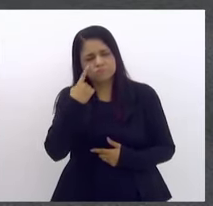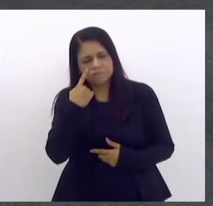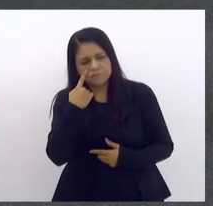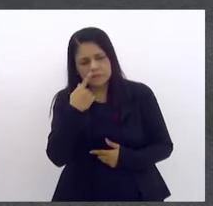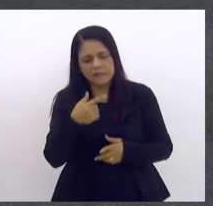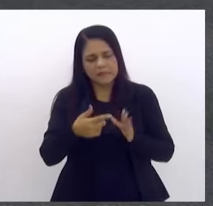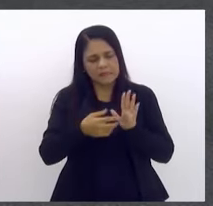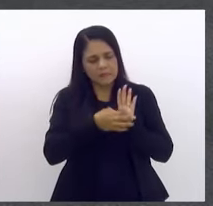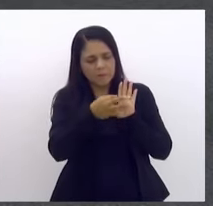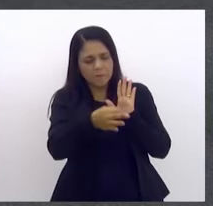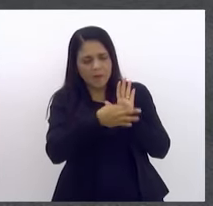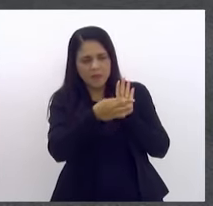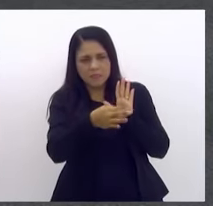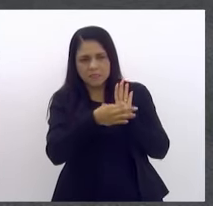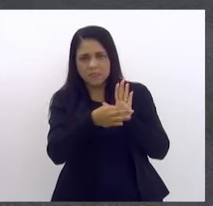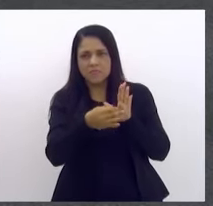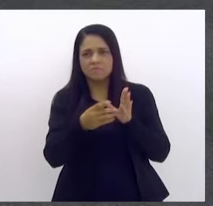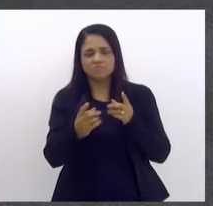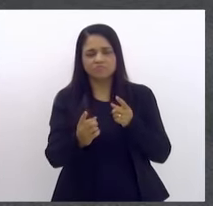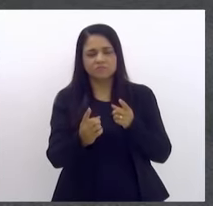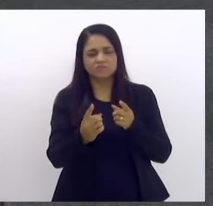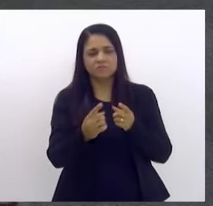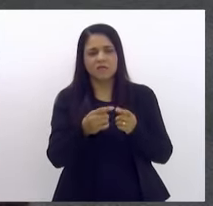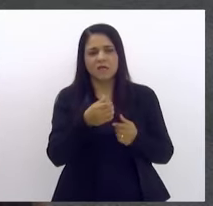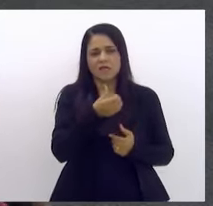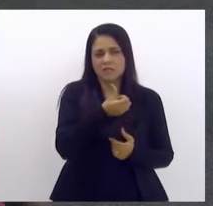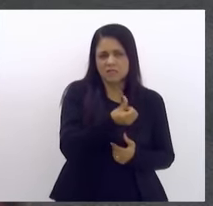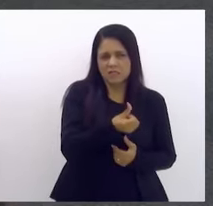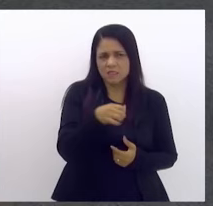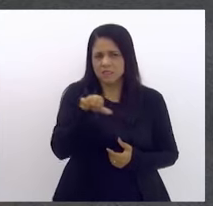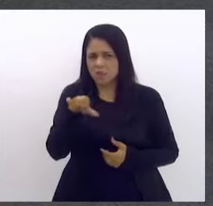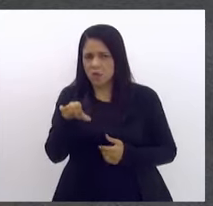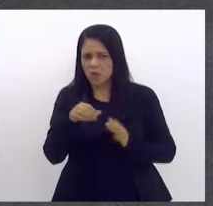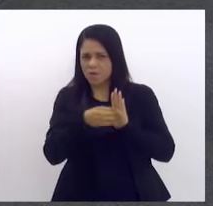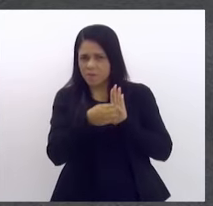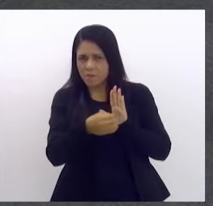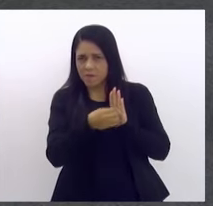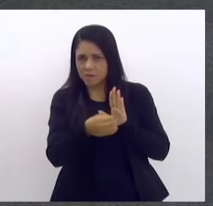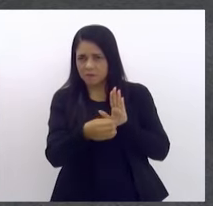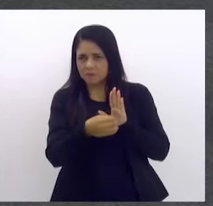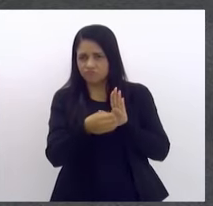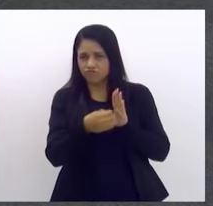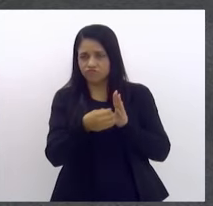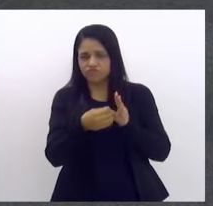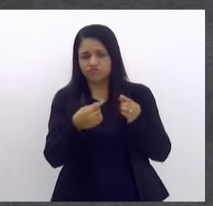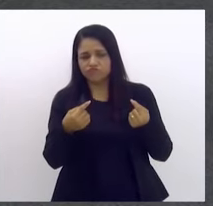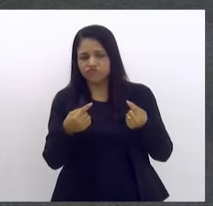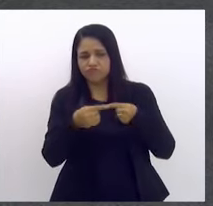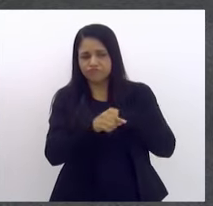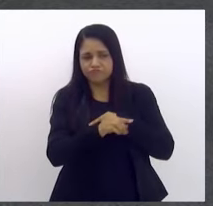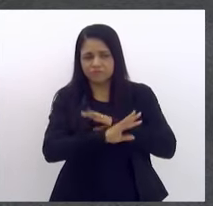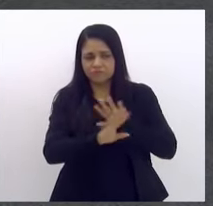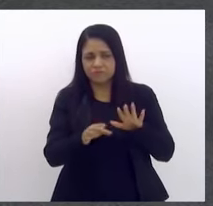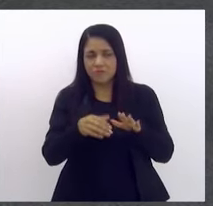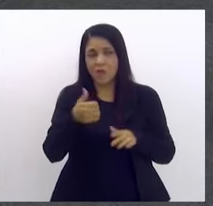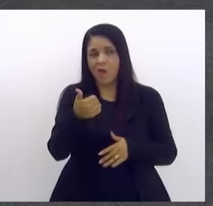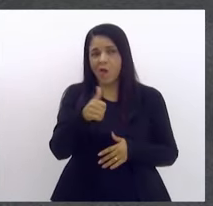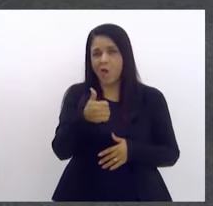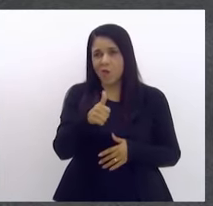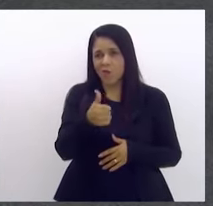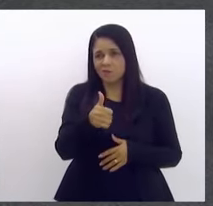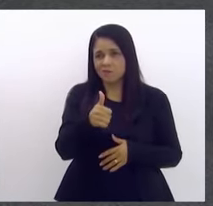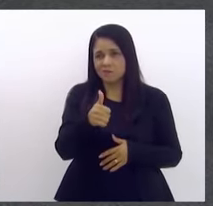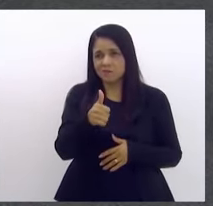senhor acolheu as emendas 6 e 9, né? Rejeitou a 11 pela aprovação